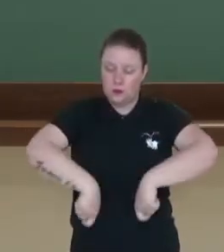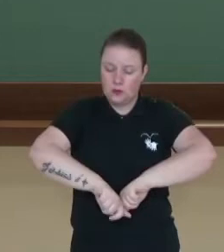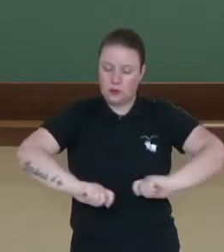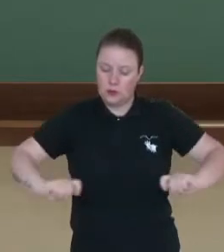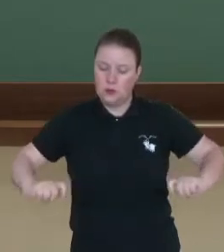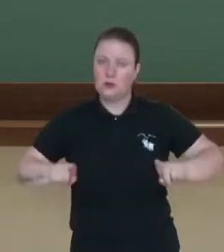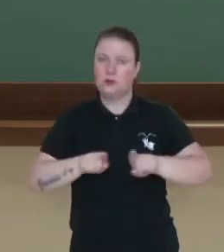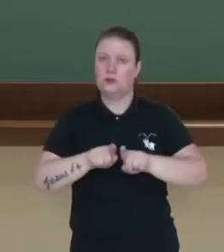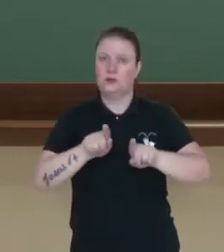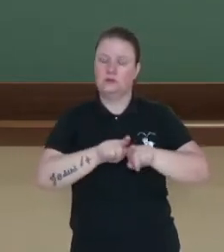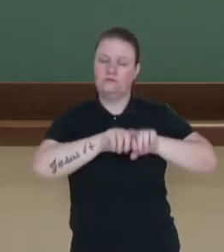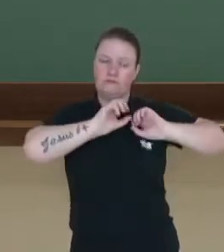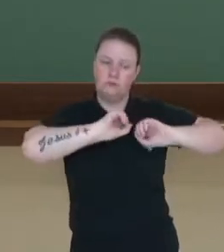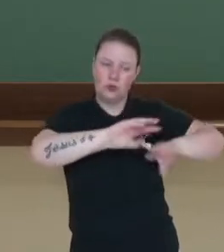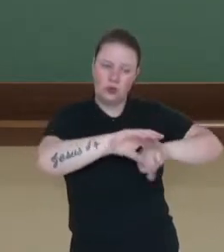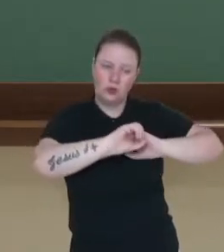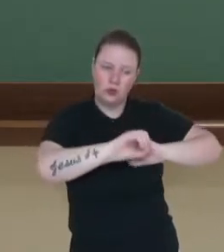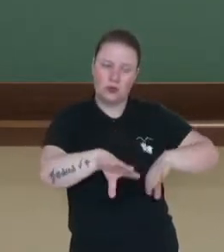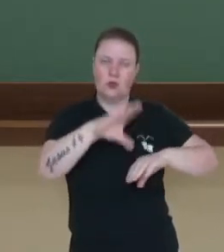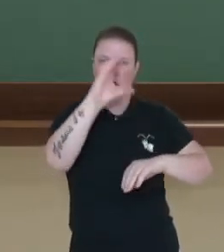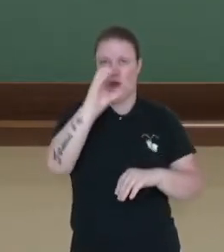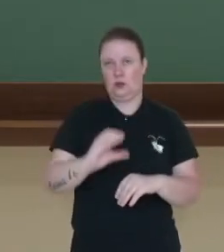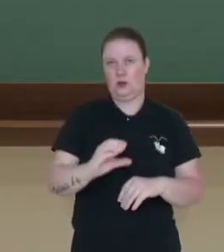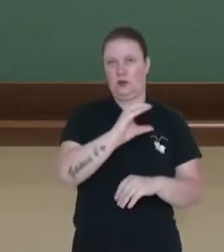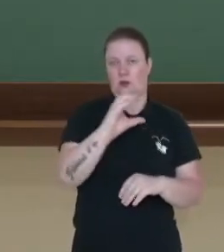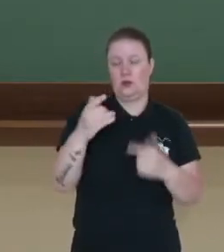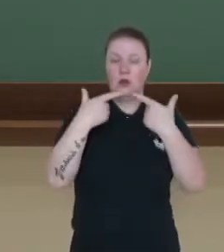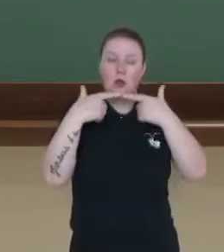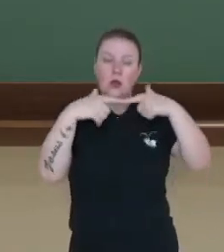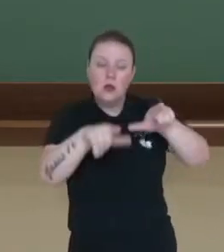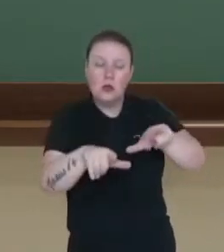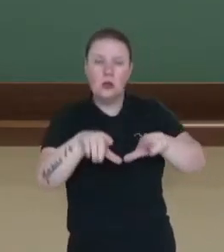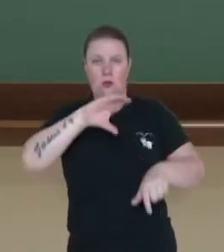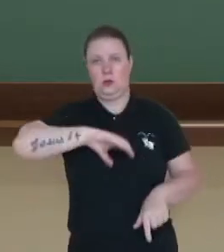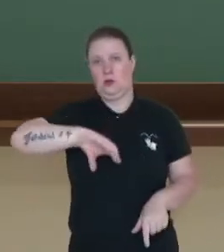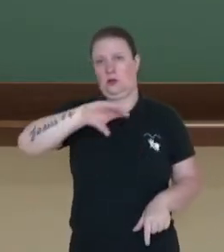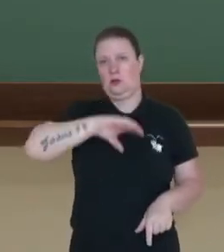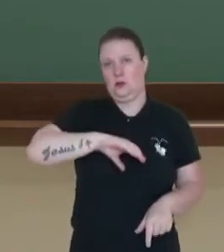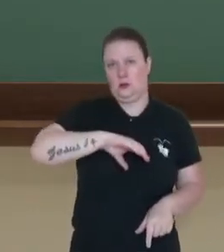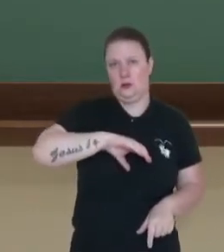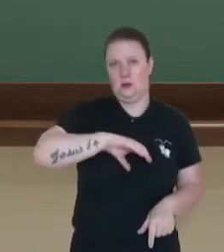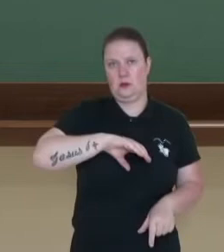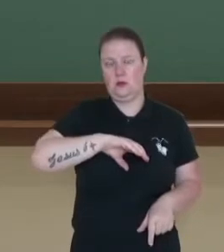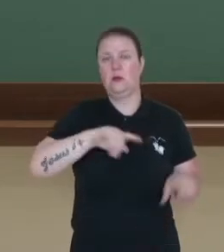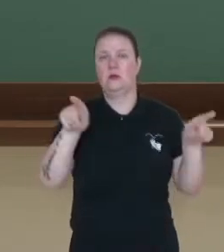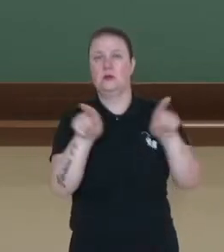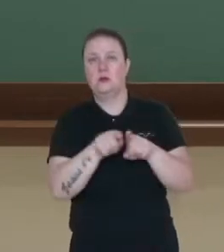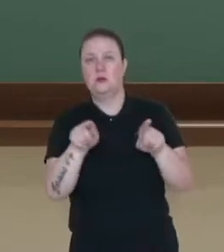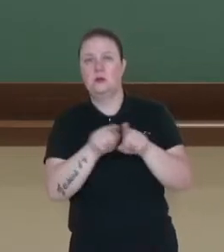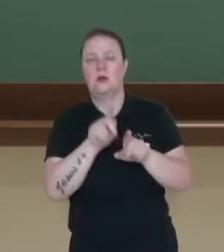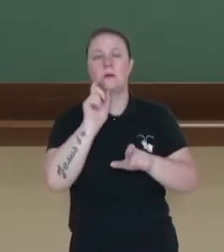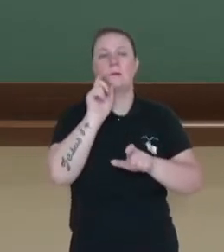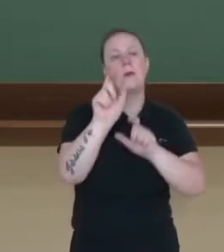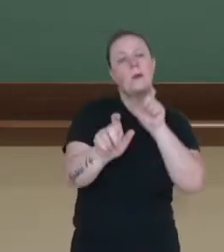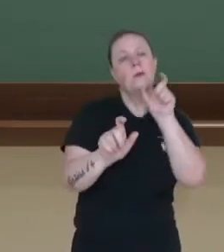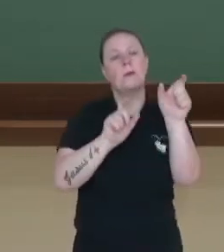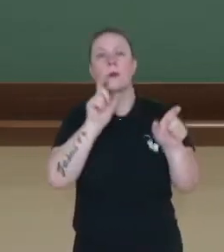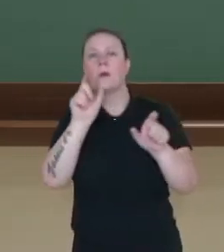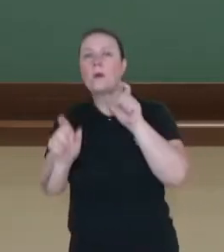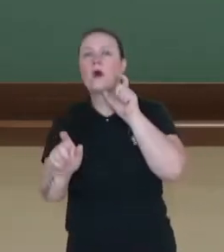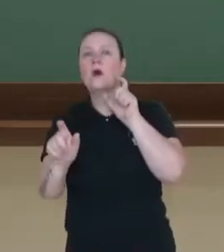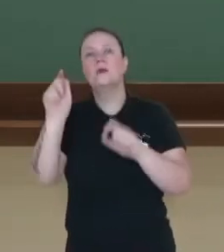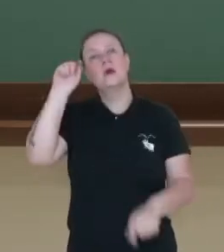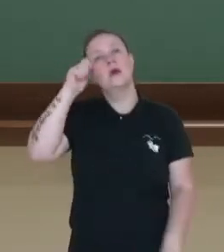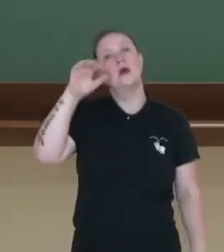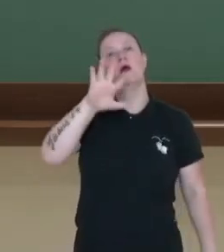religiosidade cristã católica, o idioma português, que tem as suas palavras de origem africana, né? Prof,